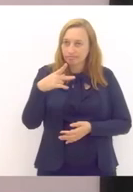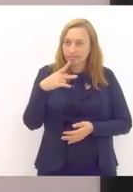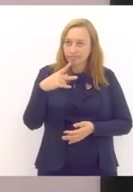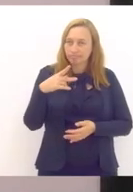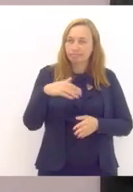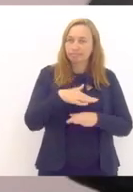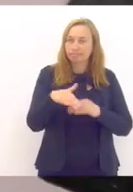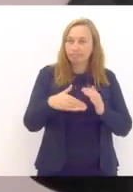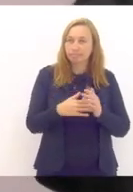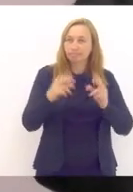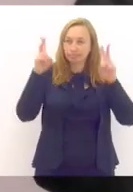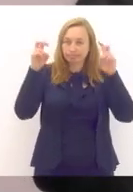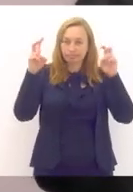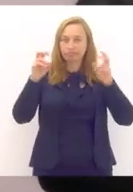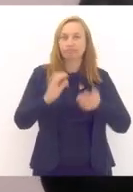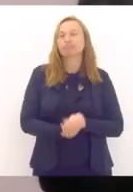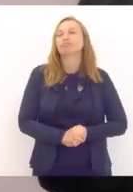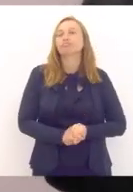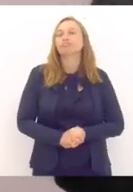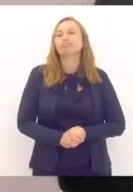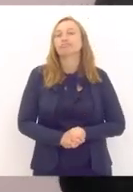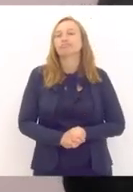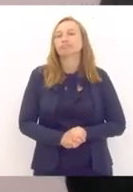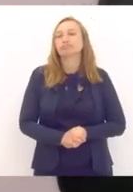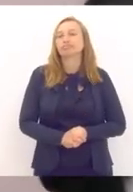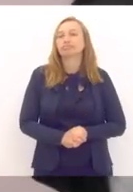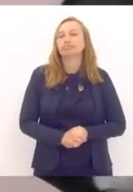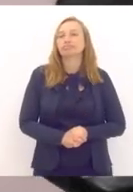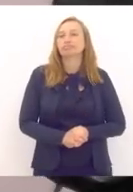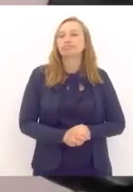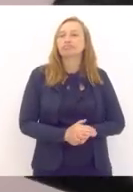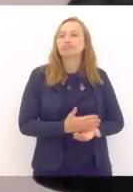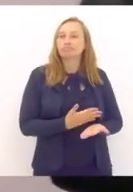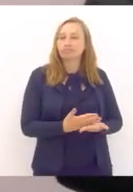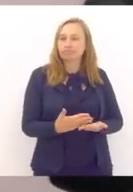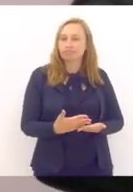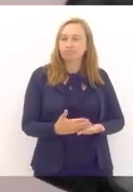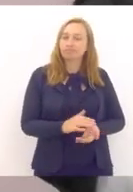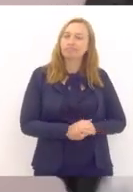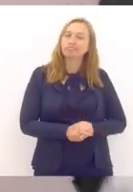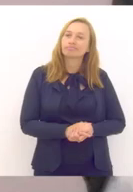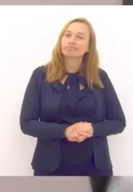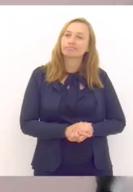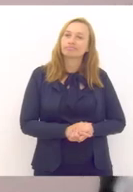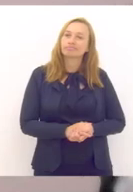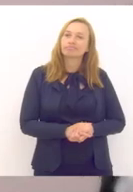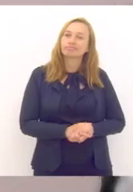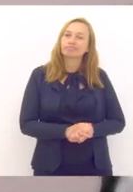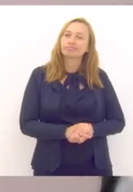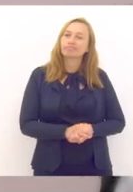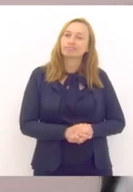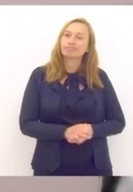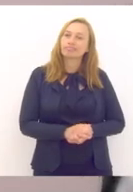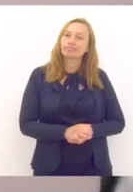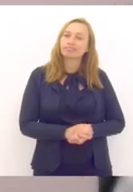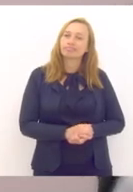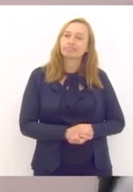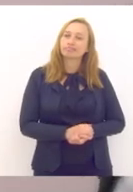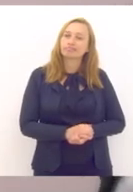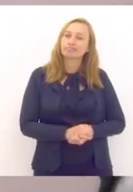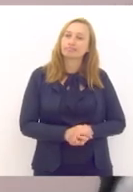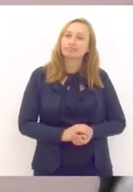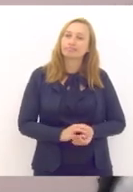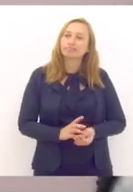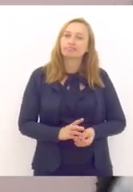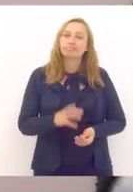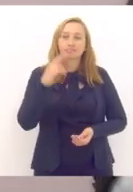temas e vou navegar por eles. Mas eu queria começar... Mas aí eu faço questão de apontar os questionamentos da